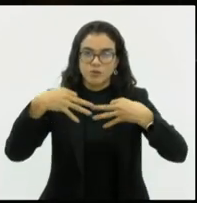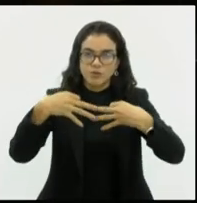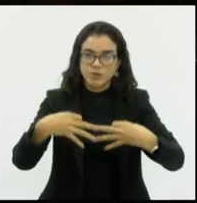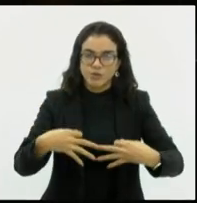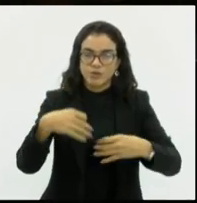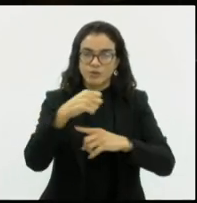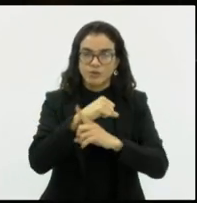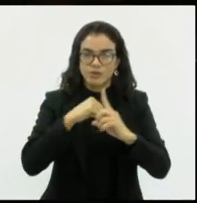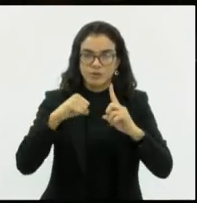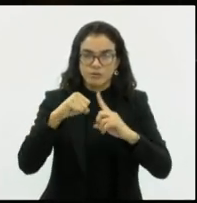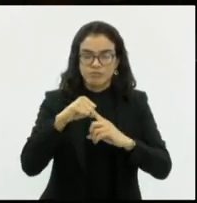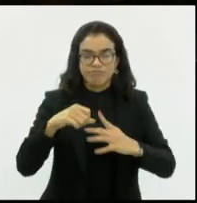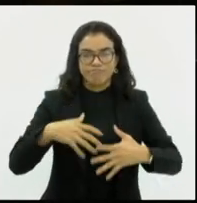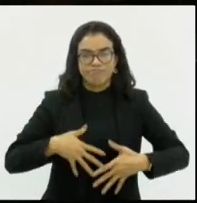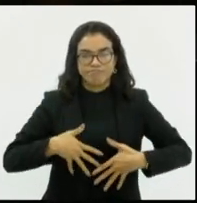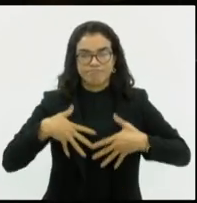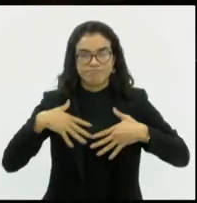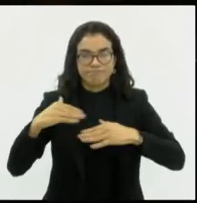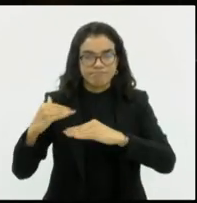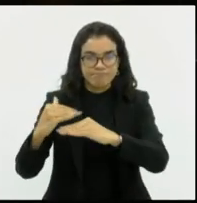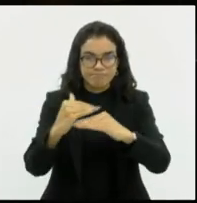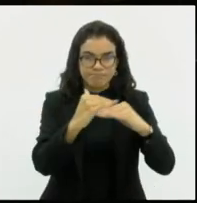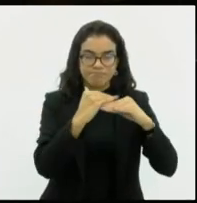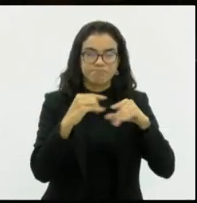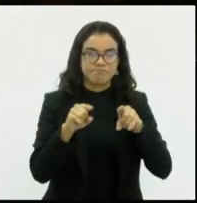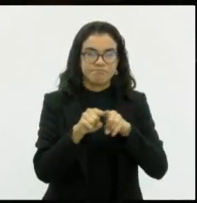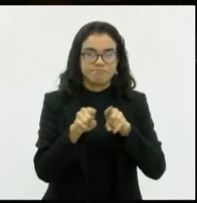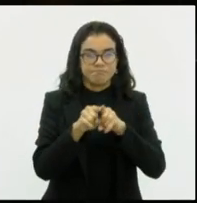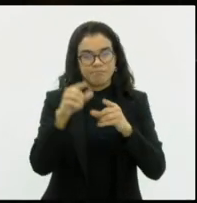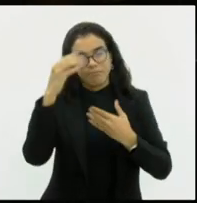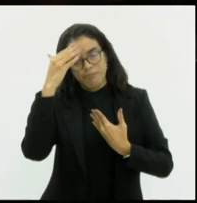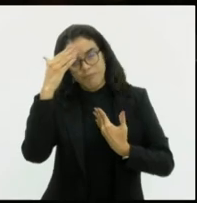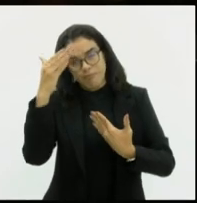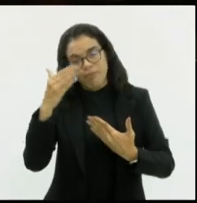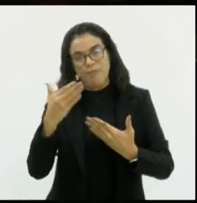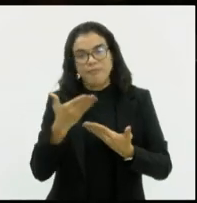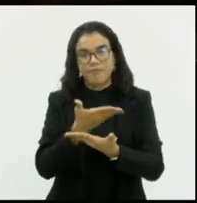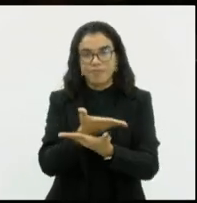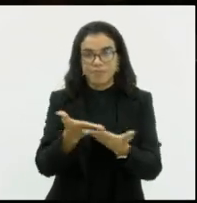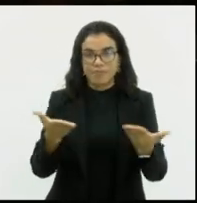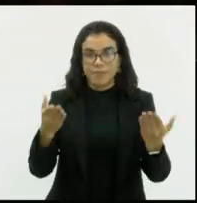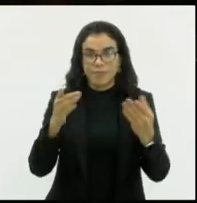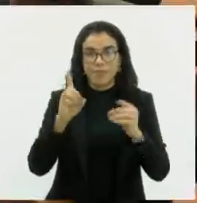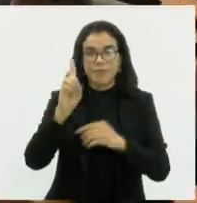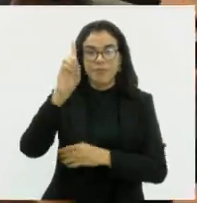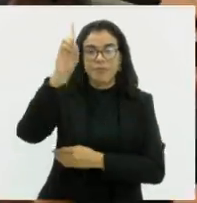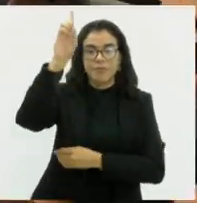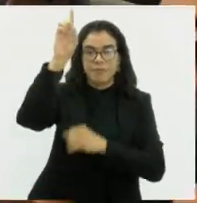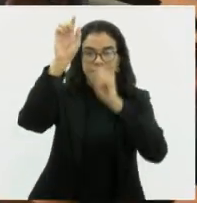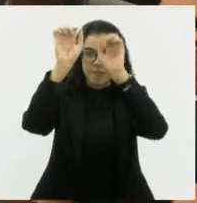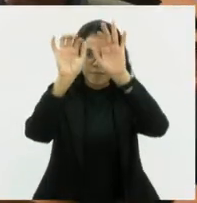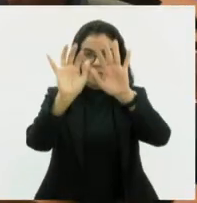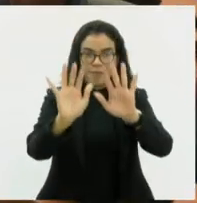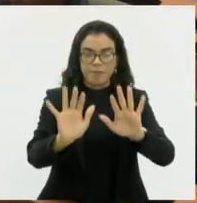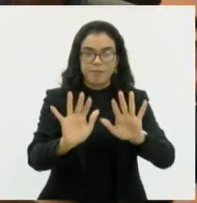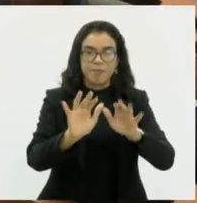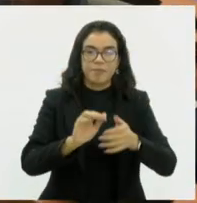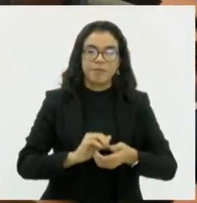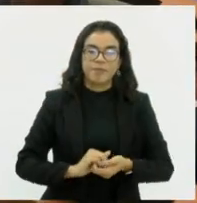com dignidade para todos, com igualdade também. Muito obrigada a todos. Que Deus abençoe.